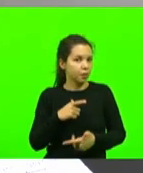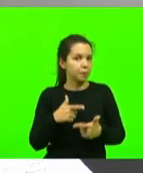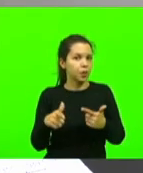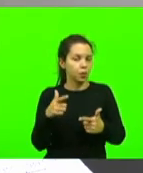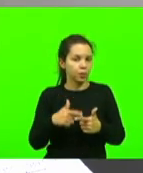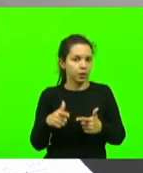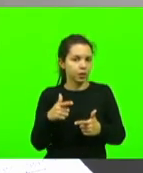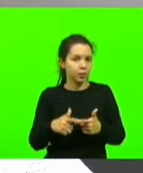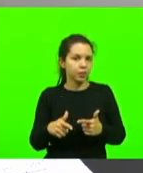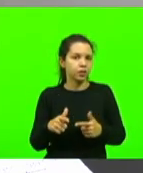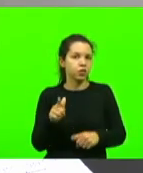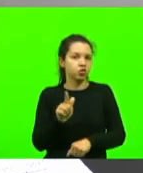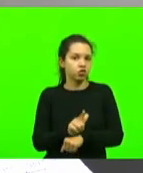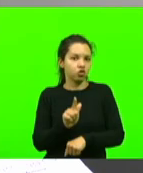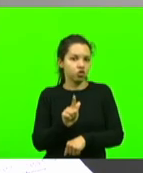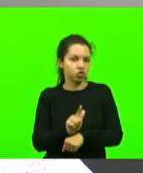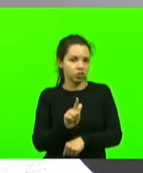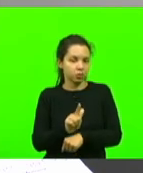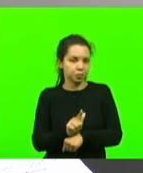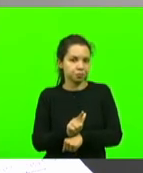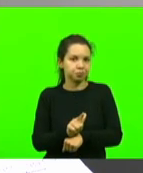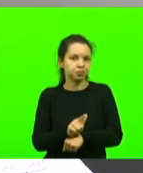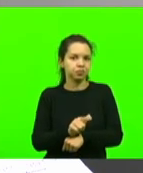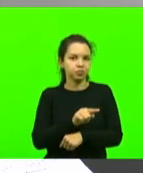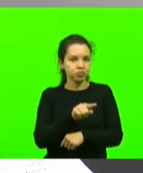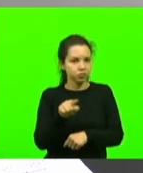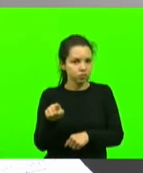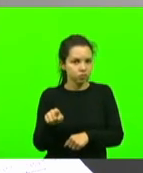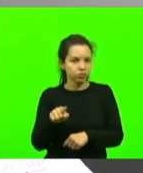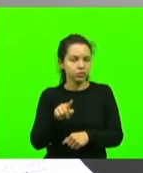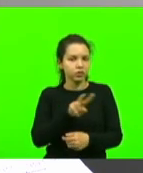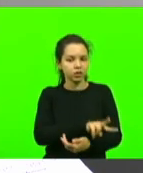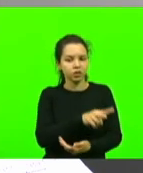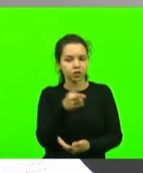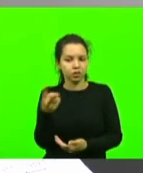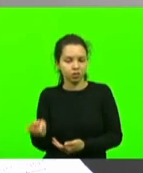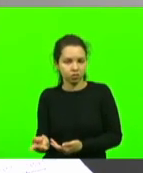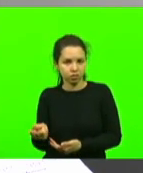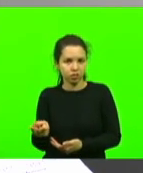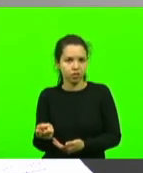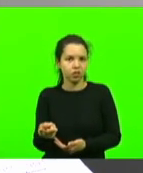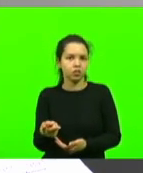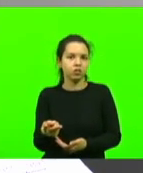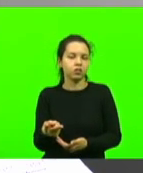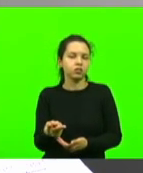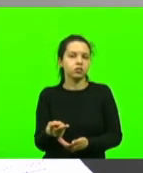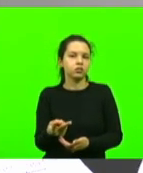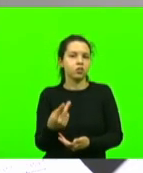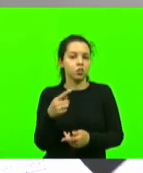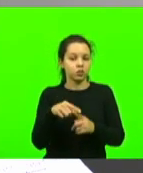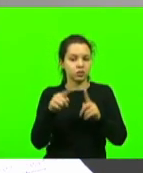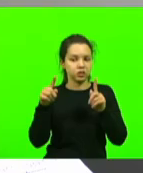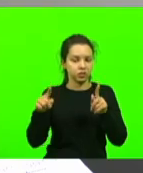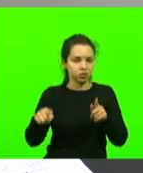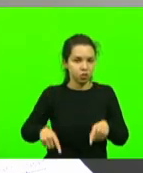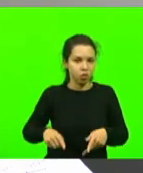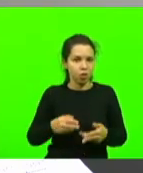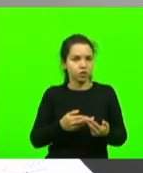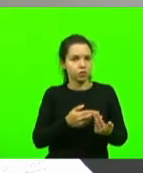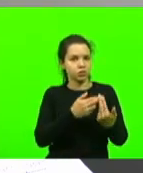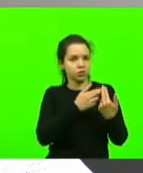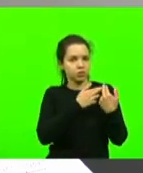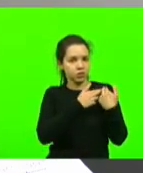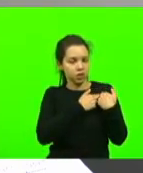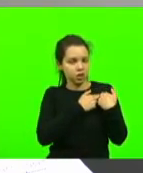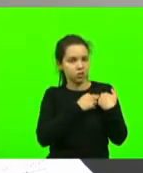vista da gestão que você transfere é para o servidor uma responsabilidade